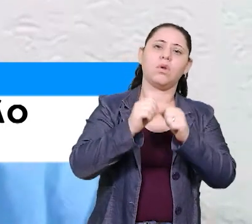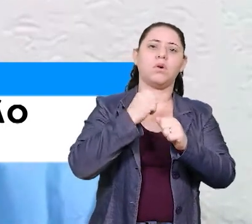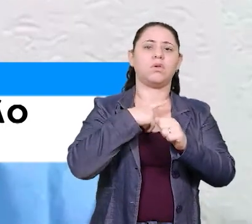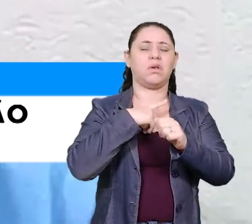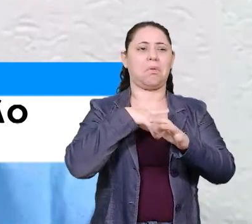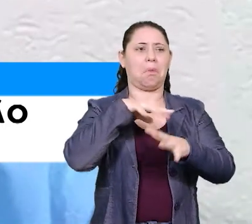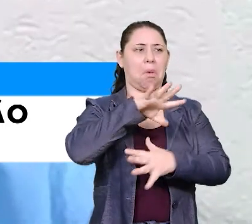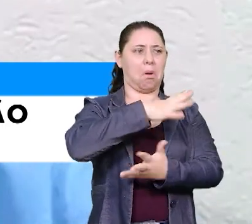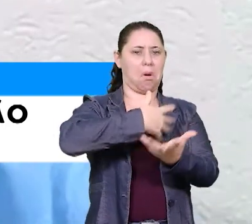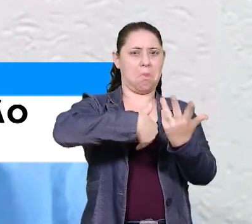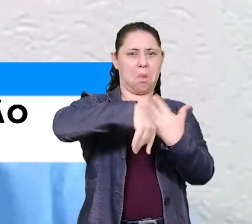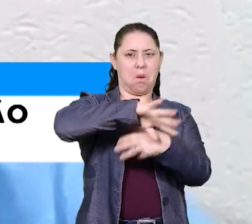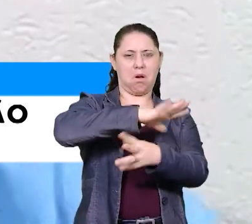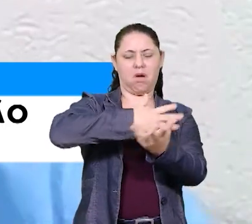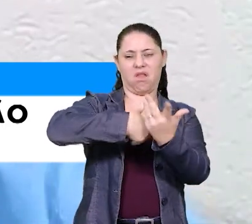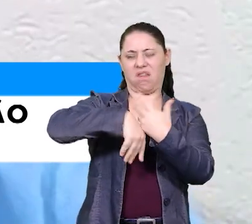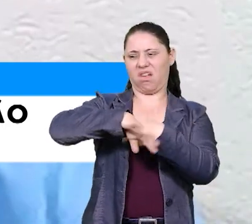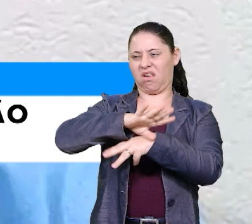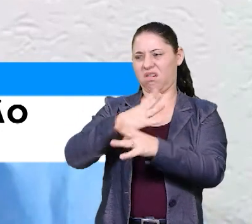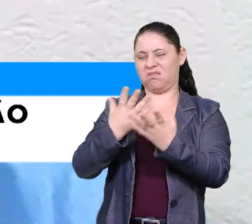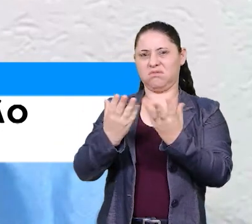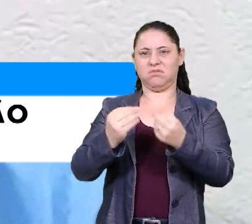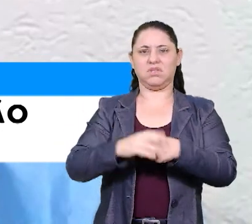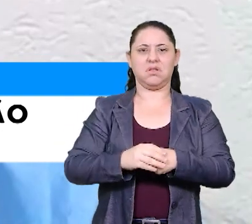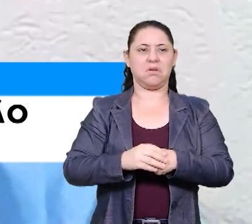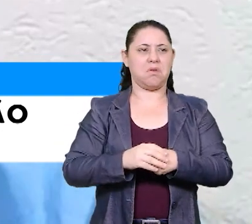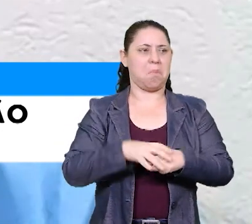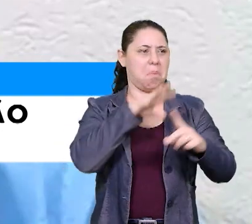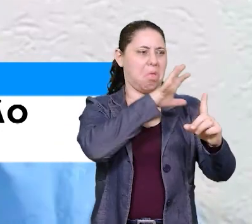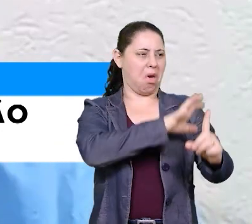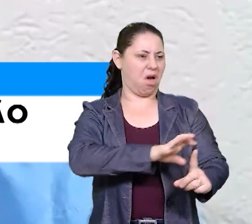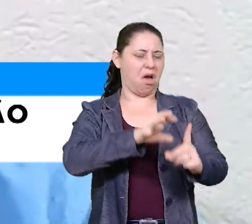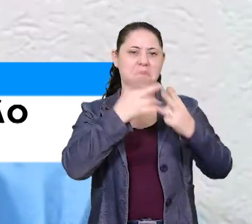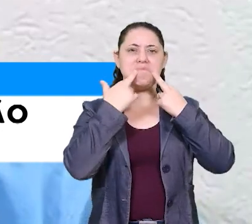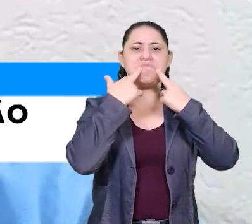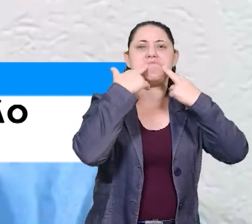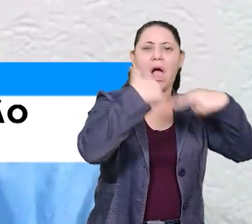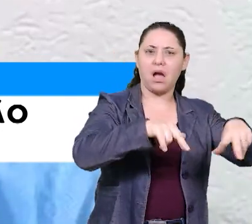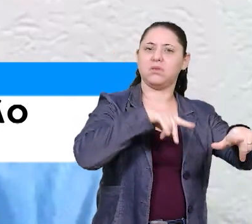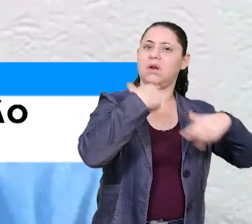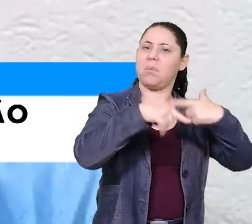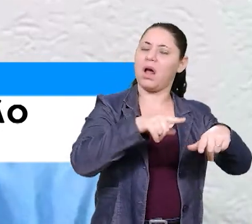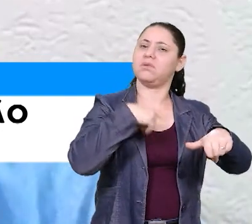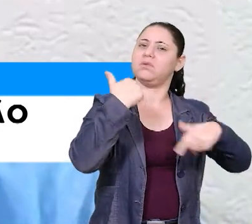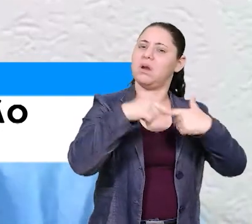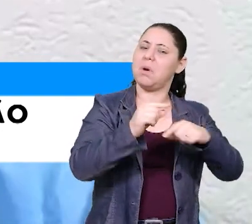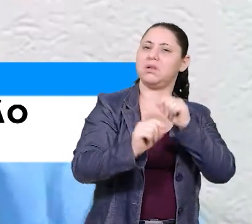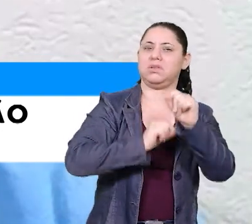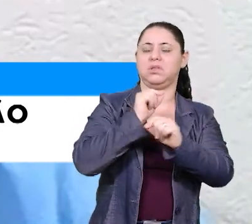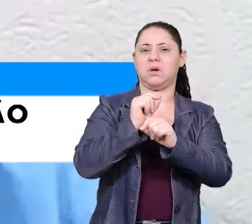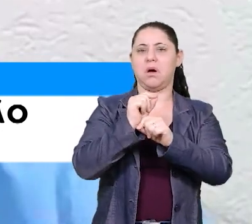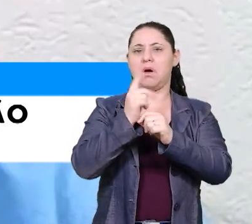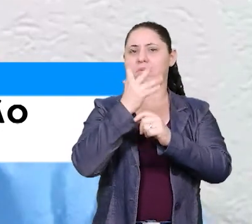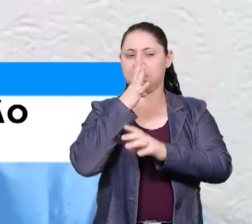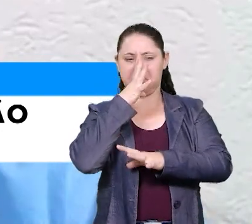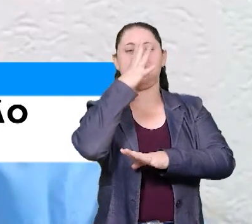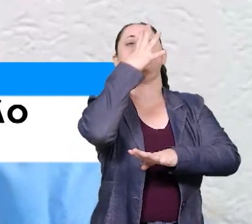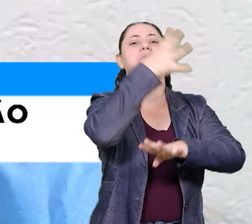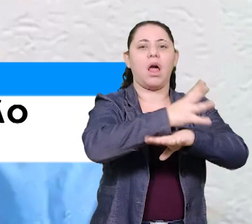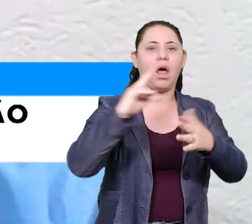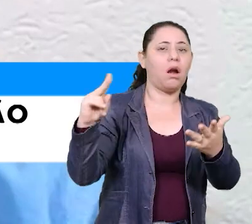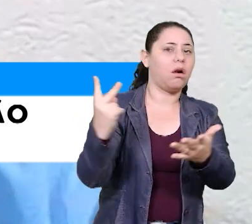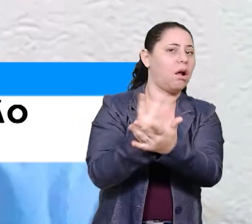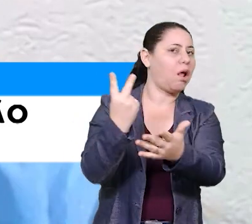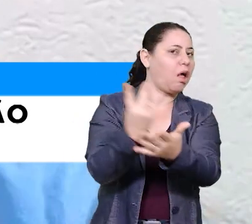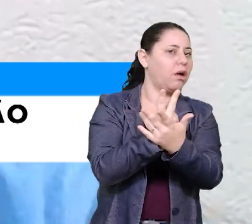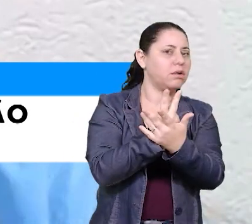da República, evidentemente que dentro do seu governo existiu muita desordem, muita desorganização, muita agressão ao setor